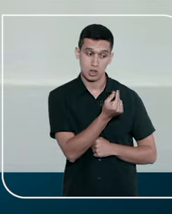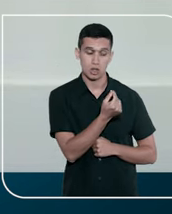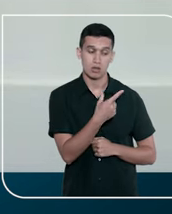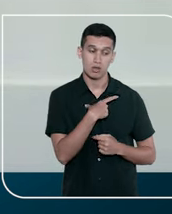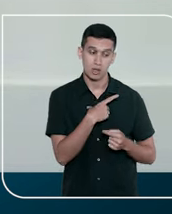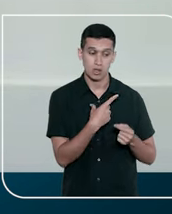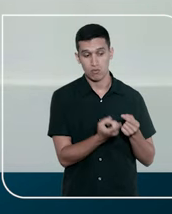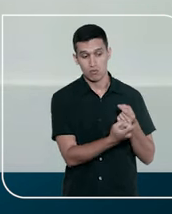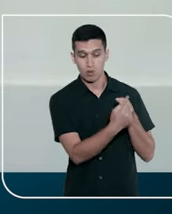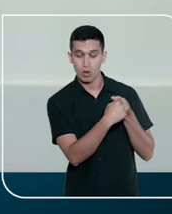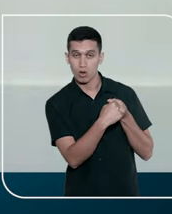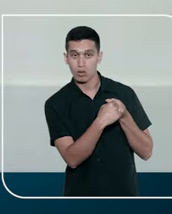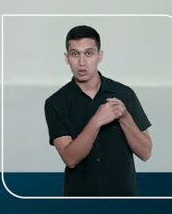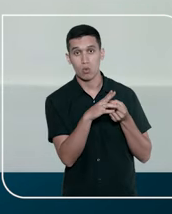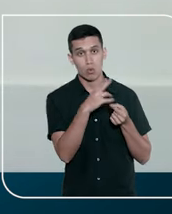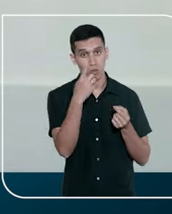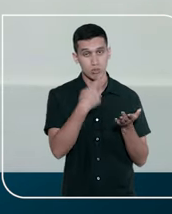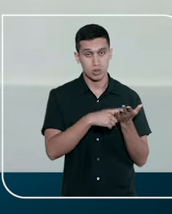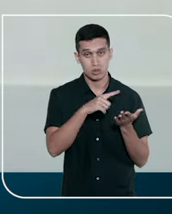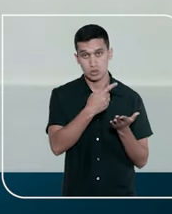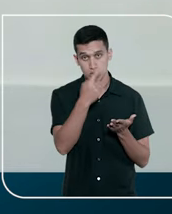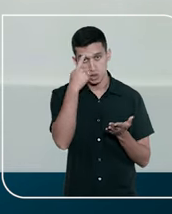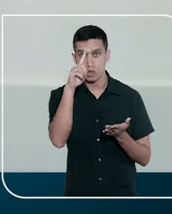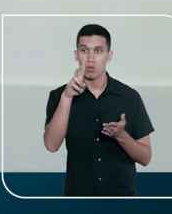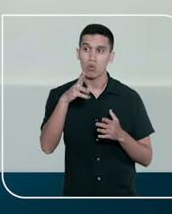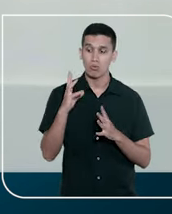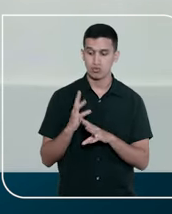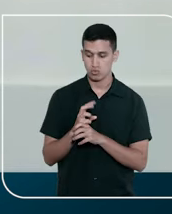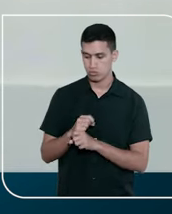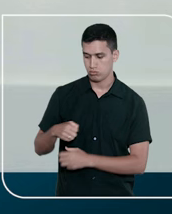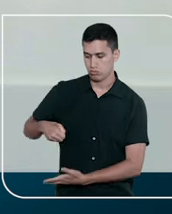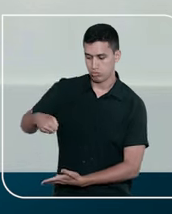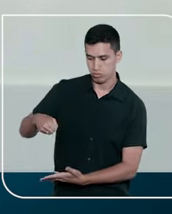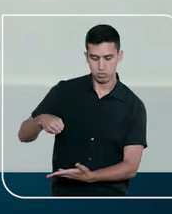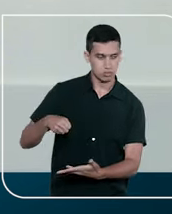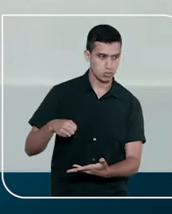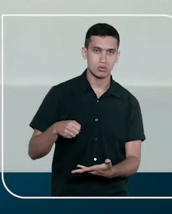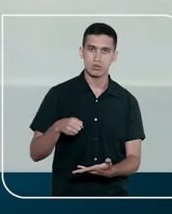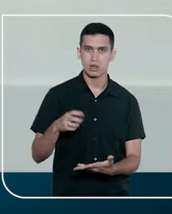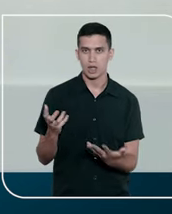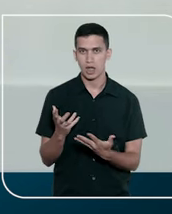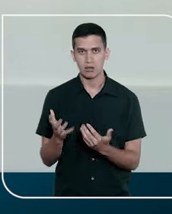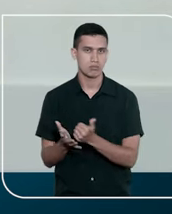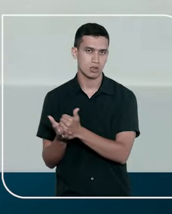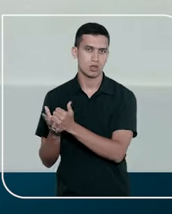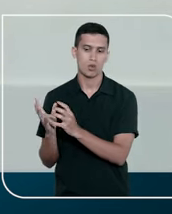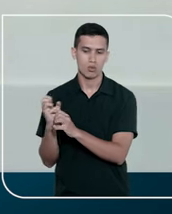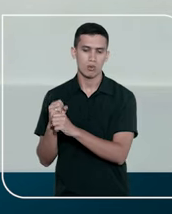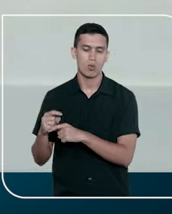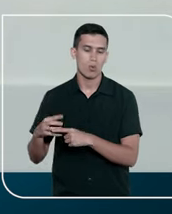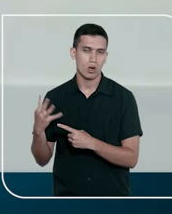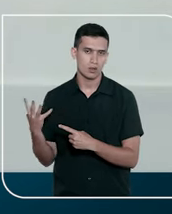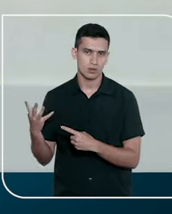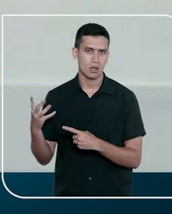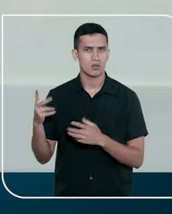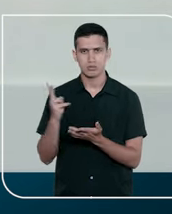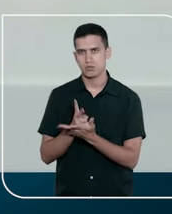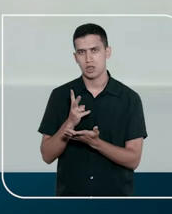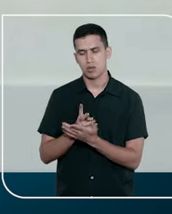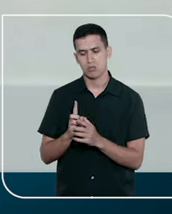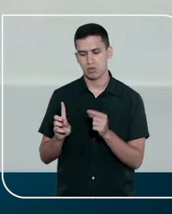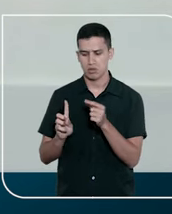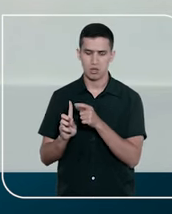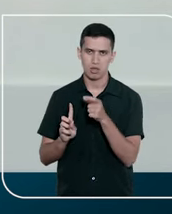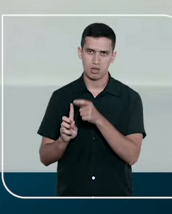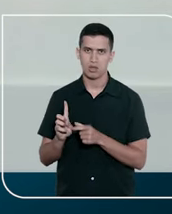transportar, a quantidade de bagagens que ele quer levar, é sempre uma opção naqueles tipos de passagem que ele pode adquirir e que